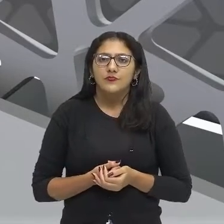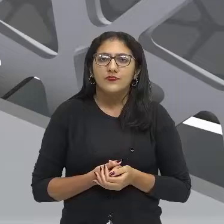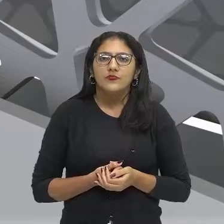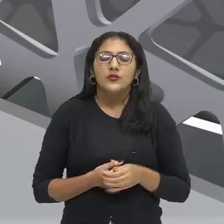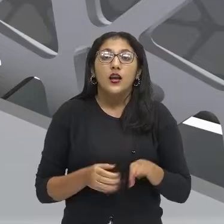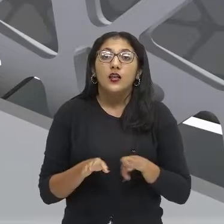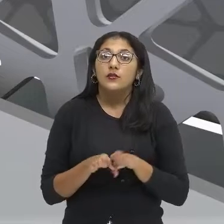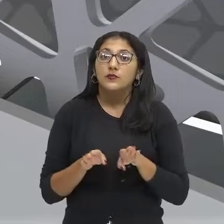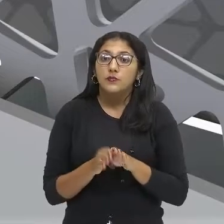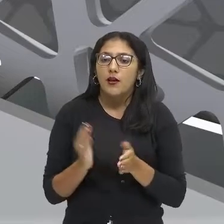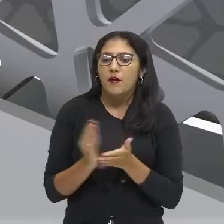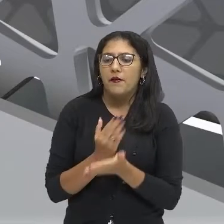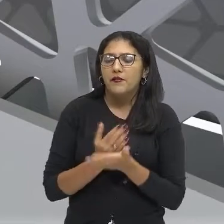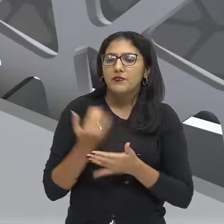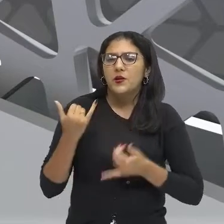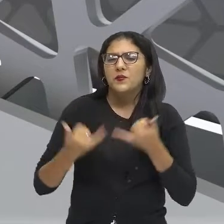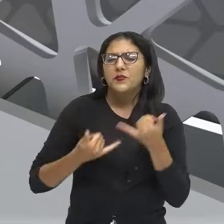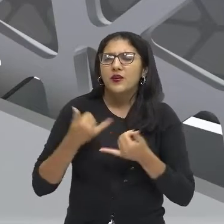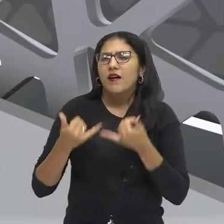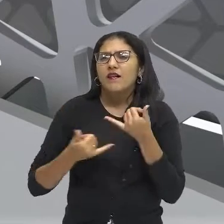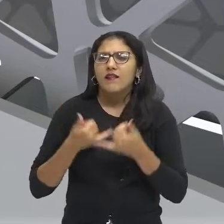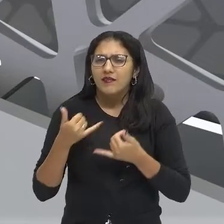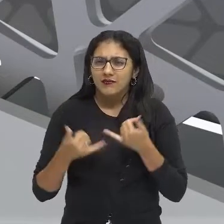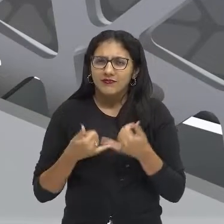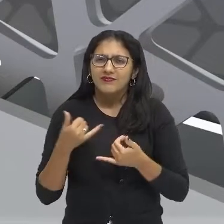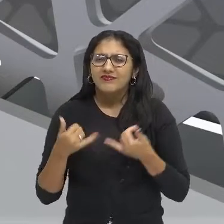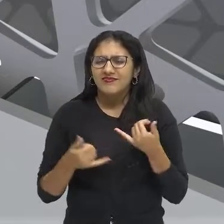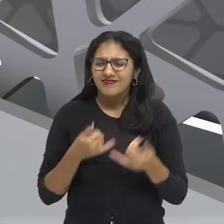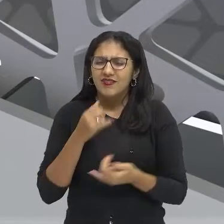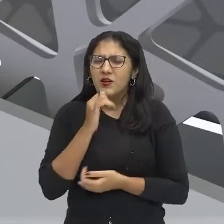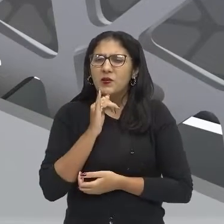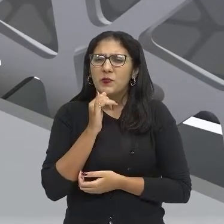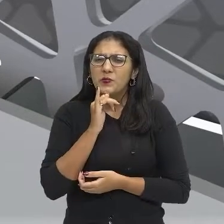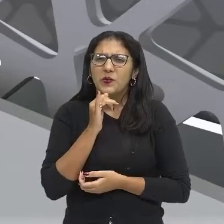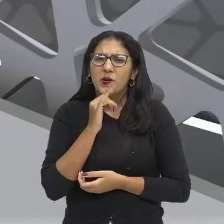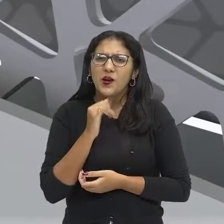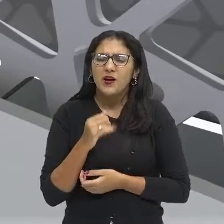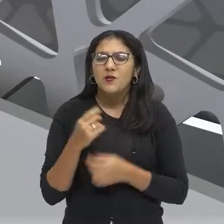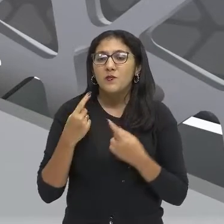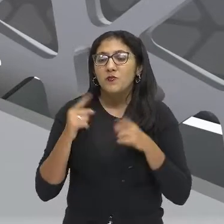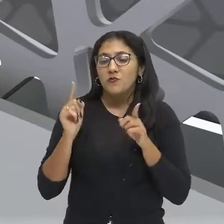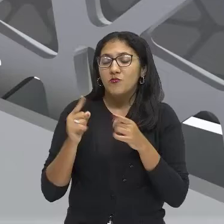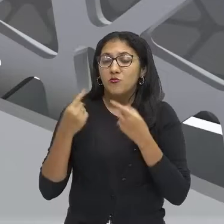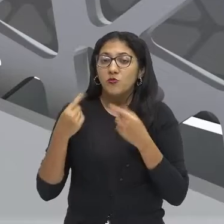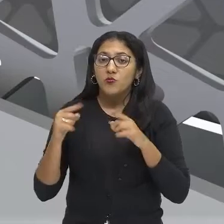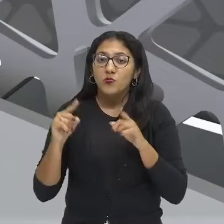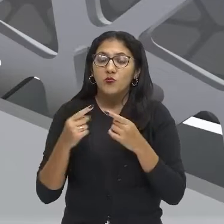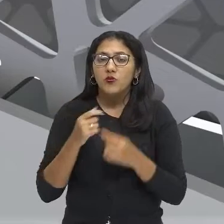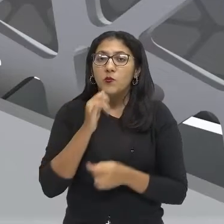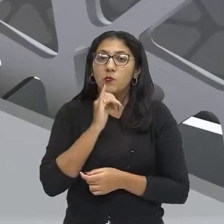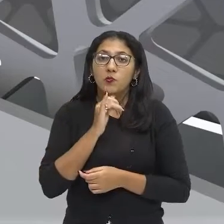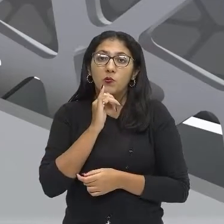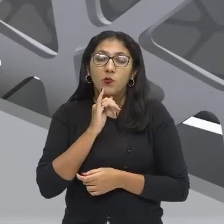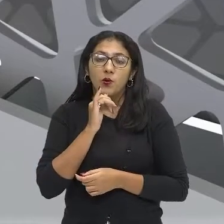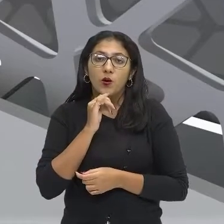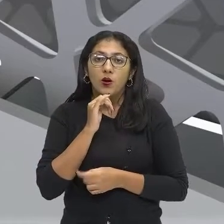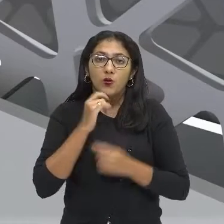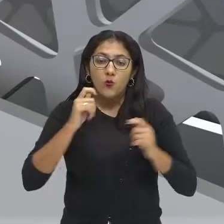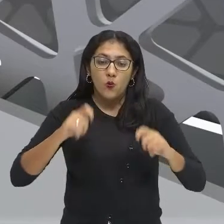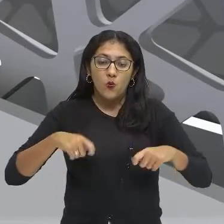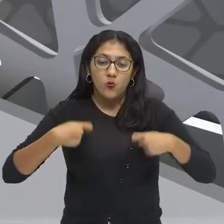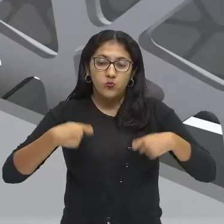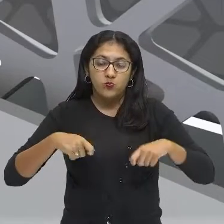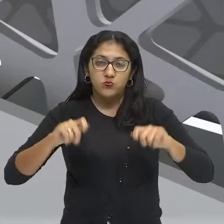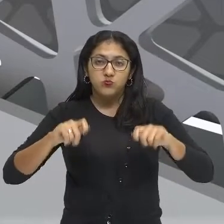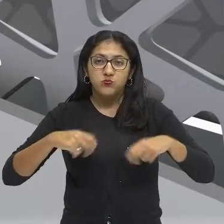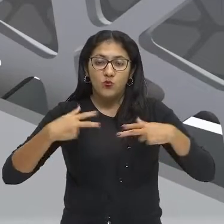colocamos algumas brincadeiras, algumas brincadeiras cantadas, por exemplo, pular corda é uma